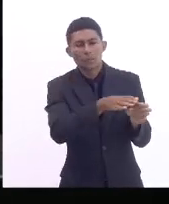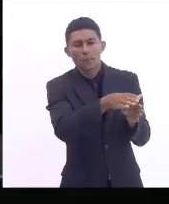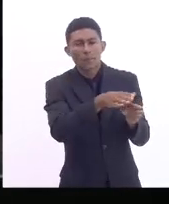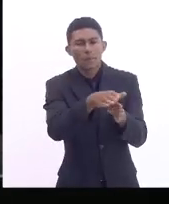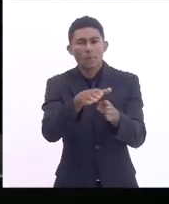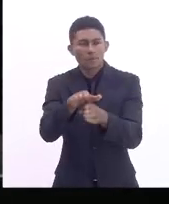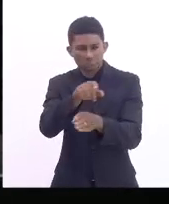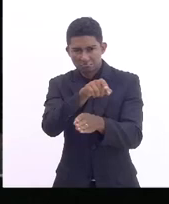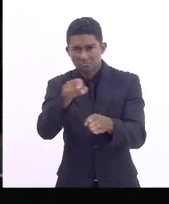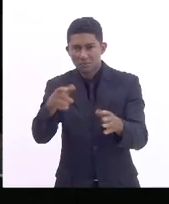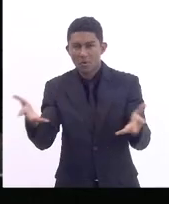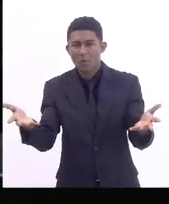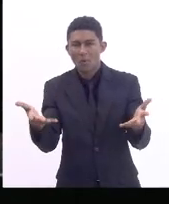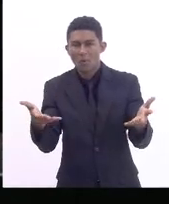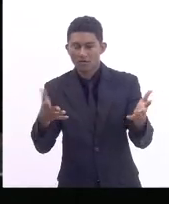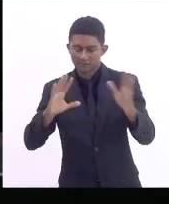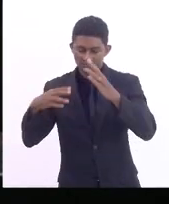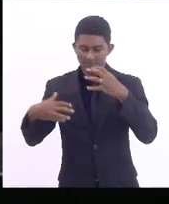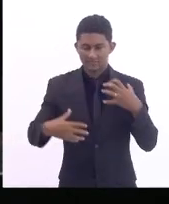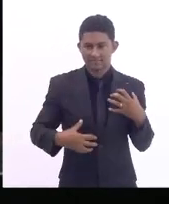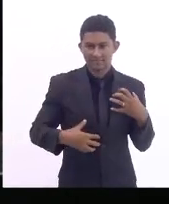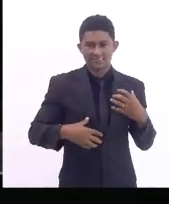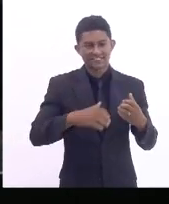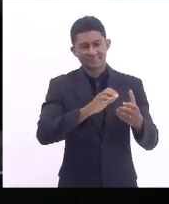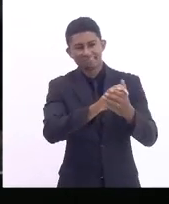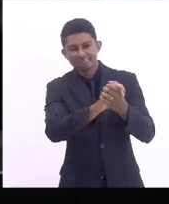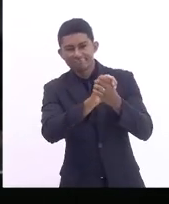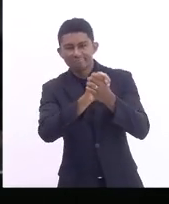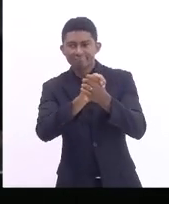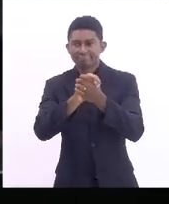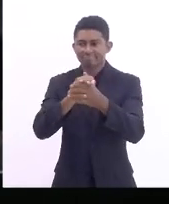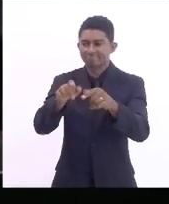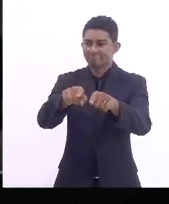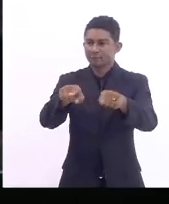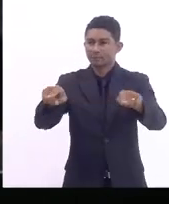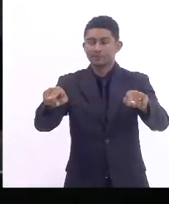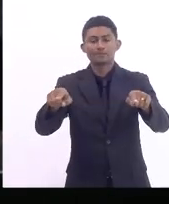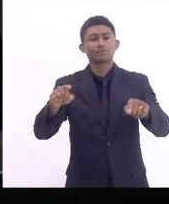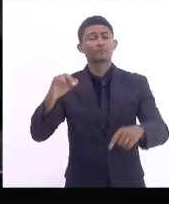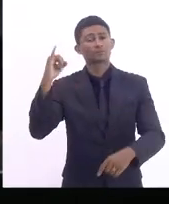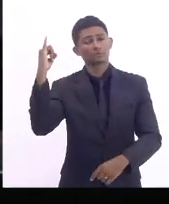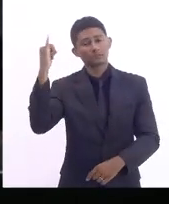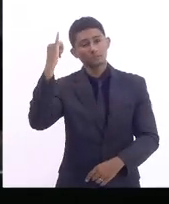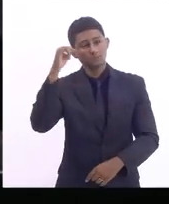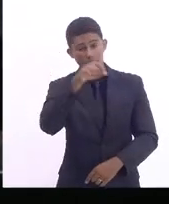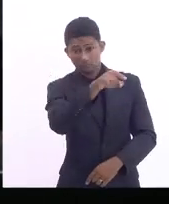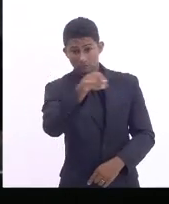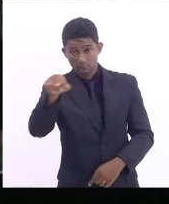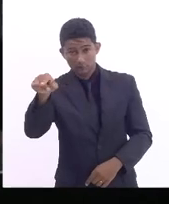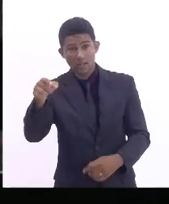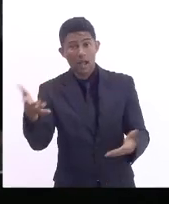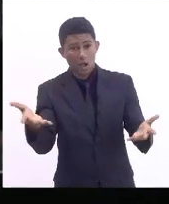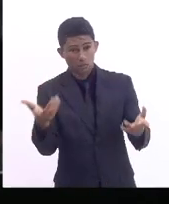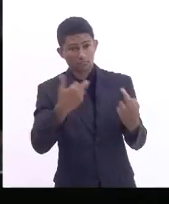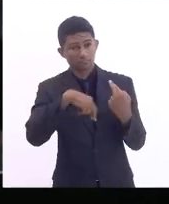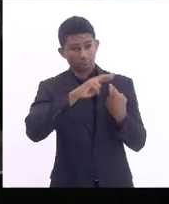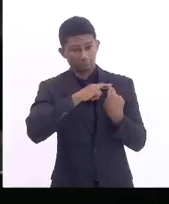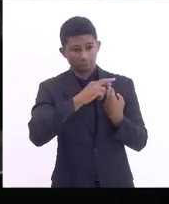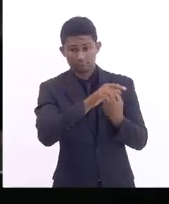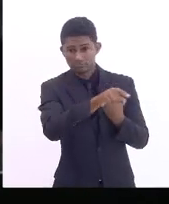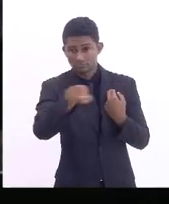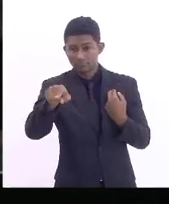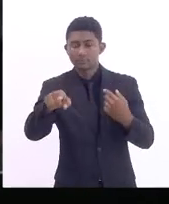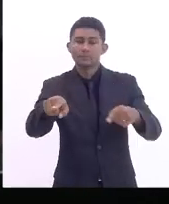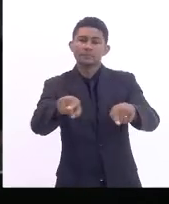que foi empossado hoje cada Conselheiro cada conselheira né da importância e responsabilidade que assume nesse momento complementar também